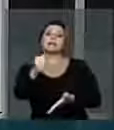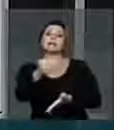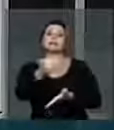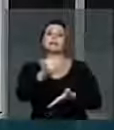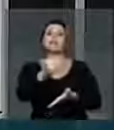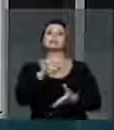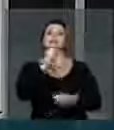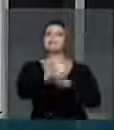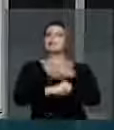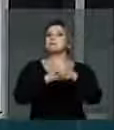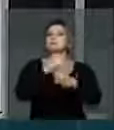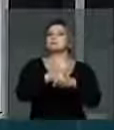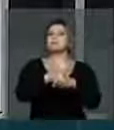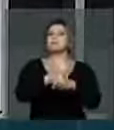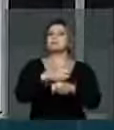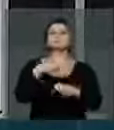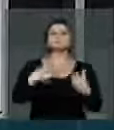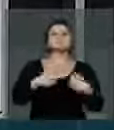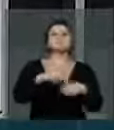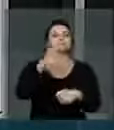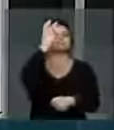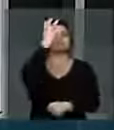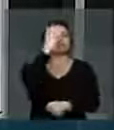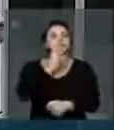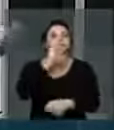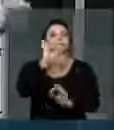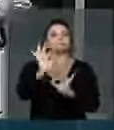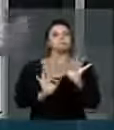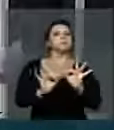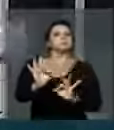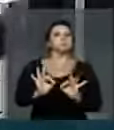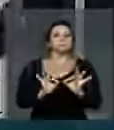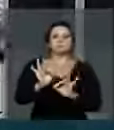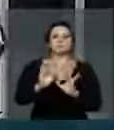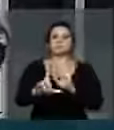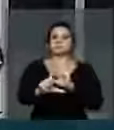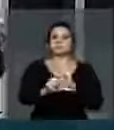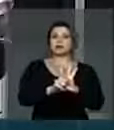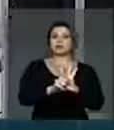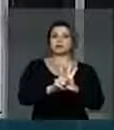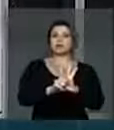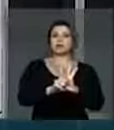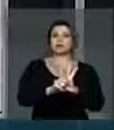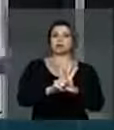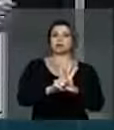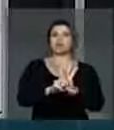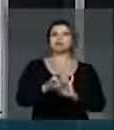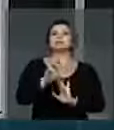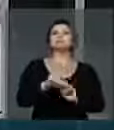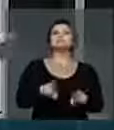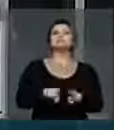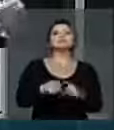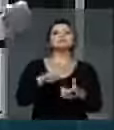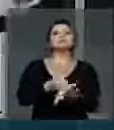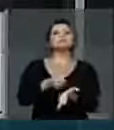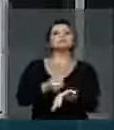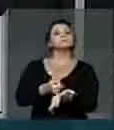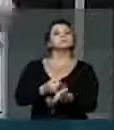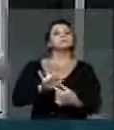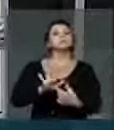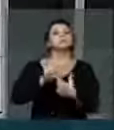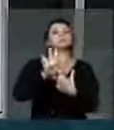que naturalmente vai ser sério para ser executado. A lei de diretrizes orçamentárias vai